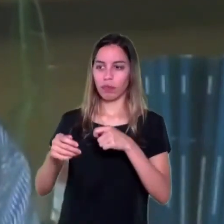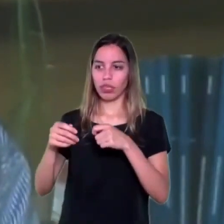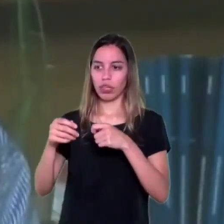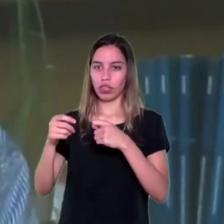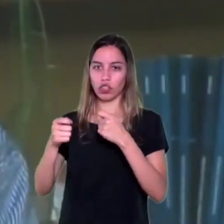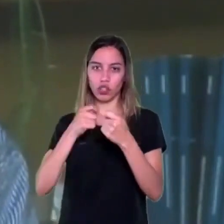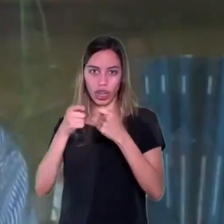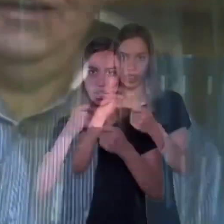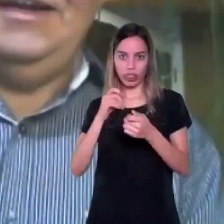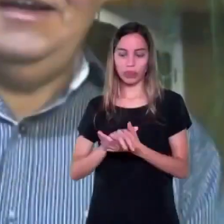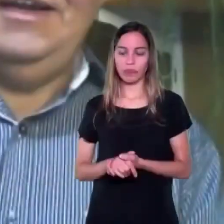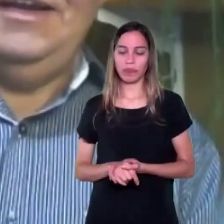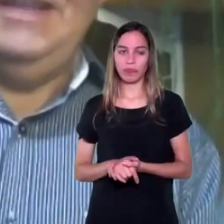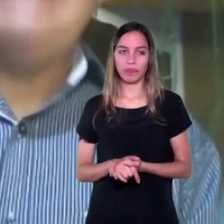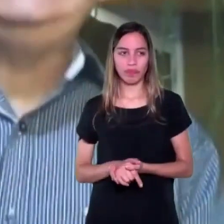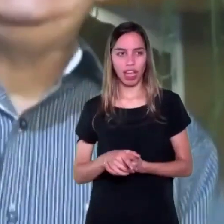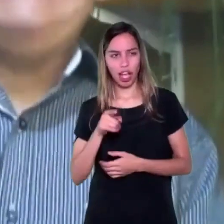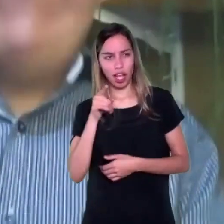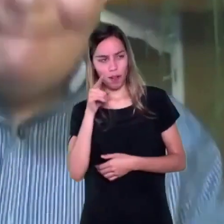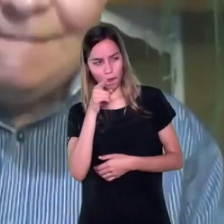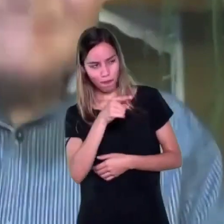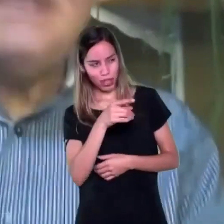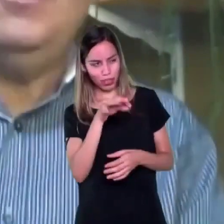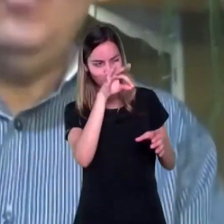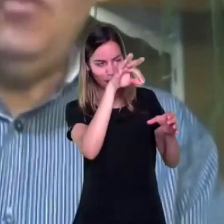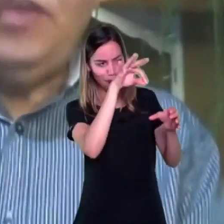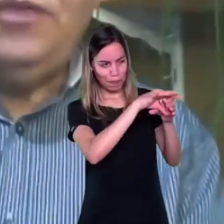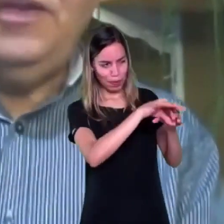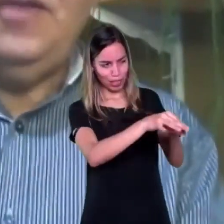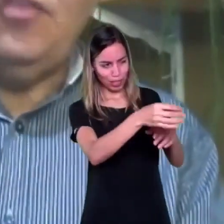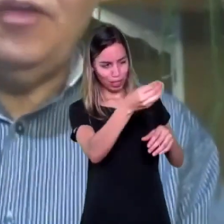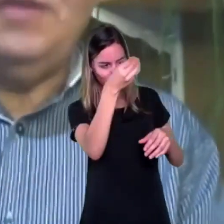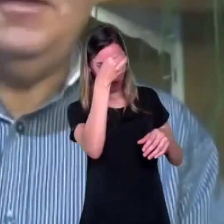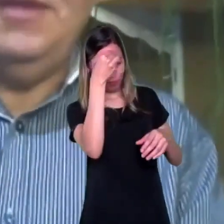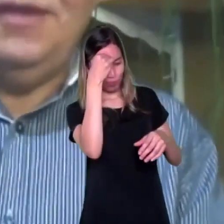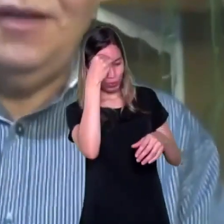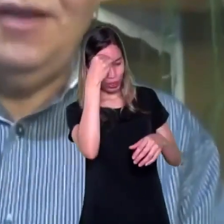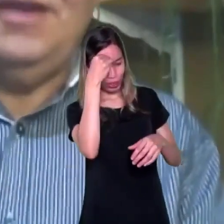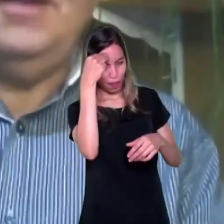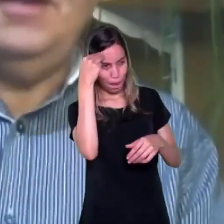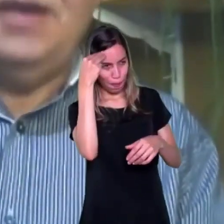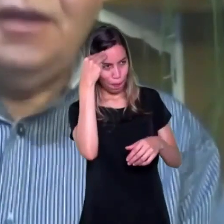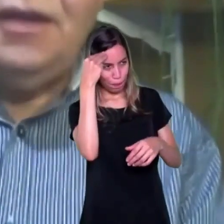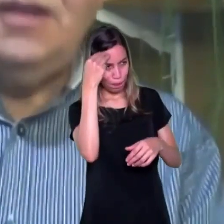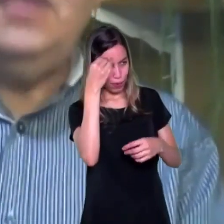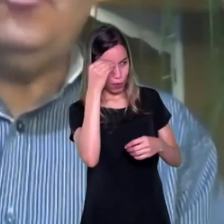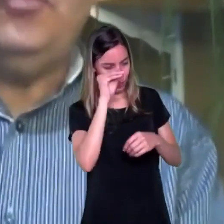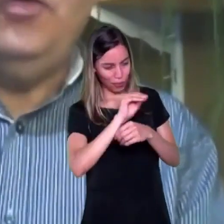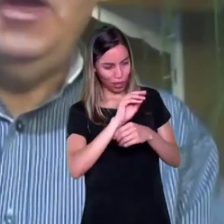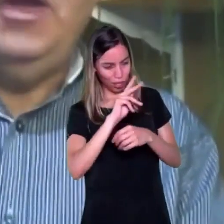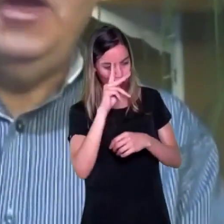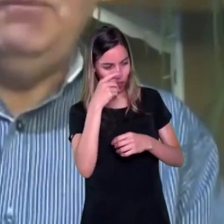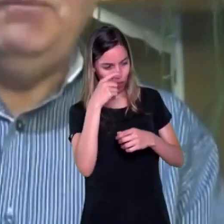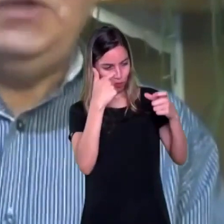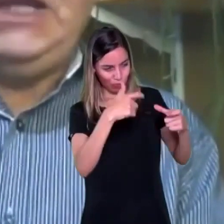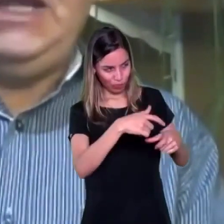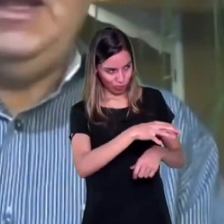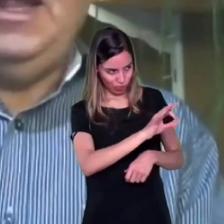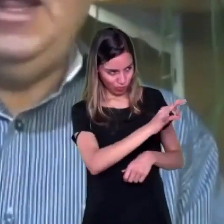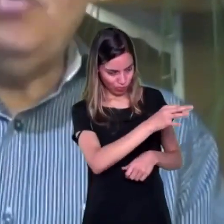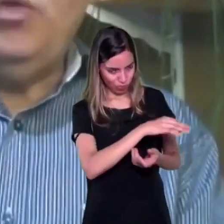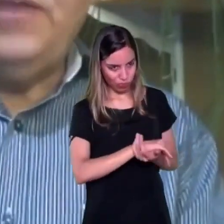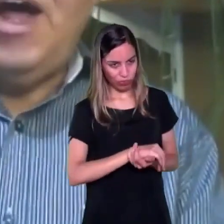Sempre plantando ali a sementinha do resgate da memória, do cuidado com a história do lugar, né? De onde se vive, porque